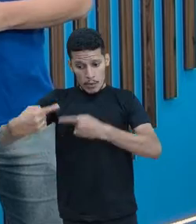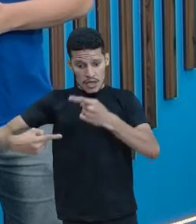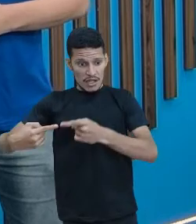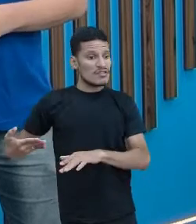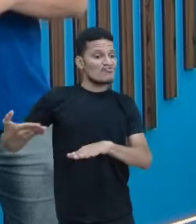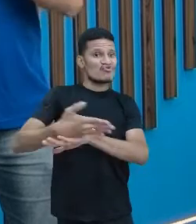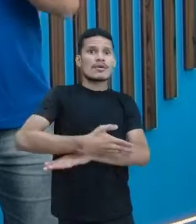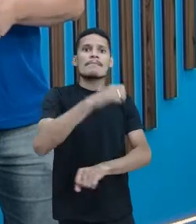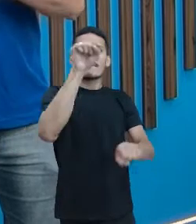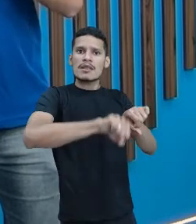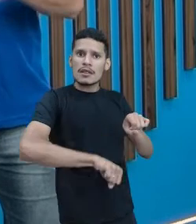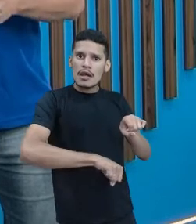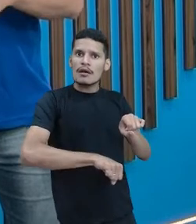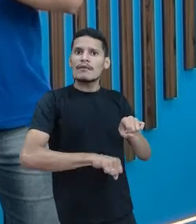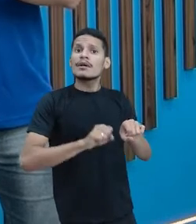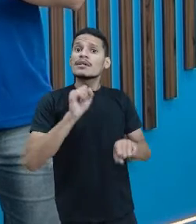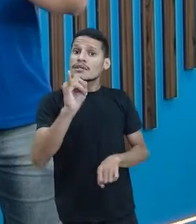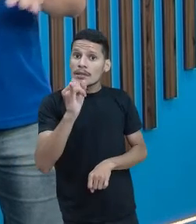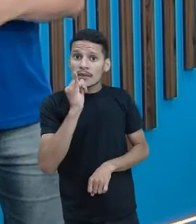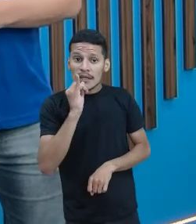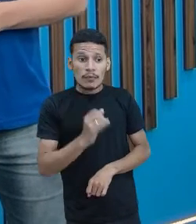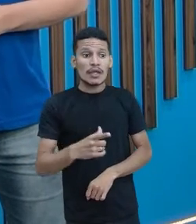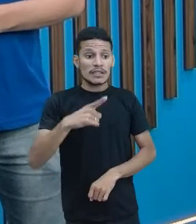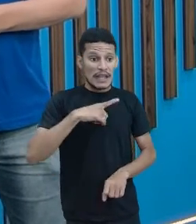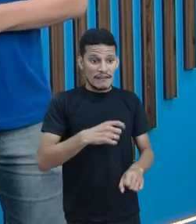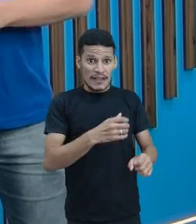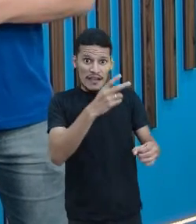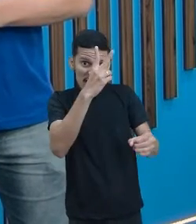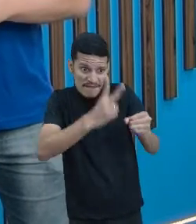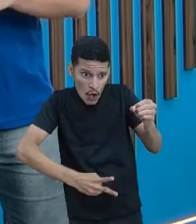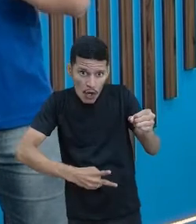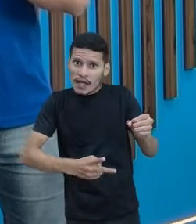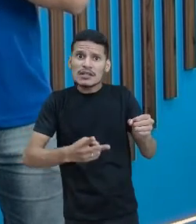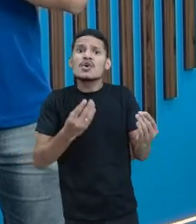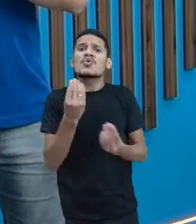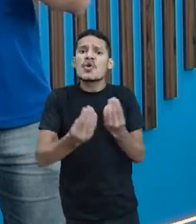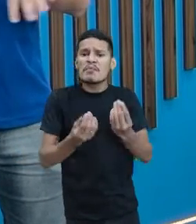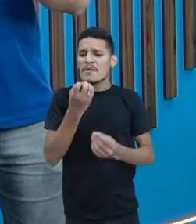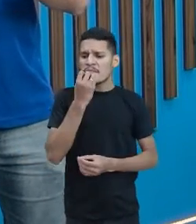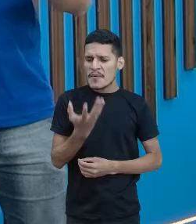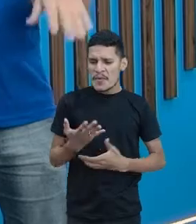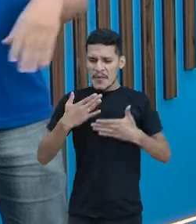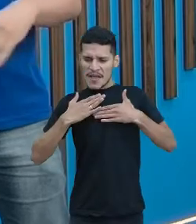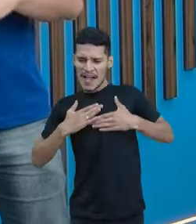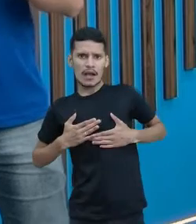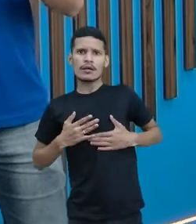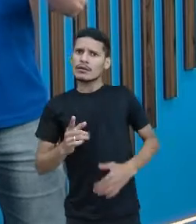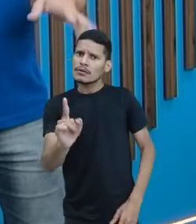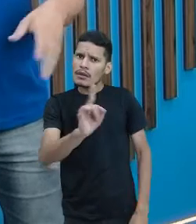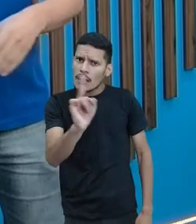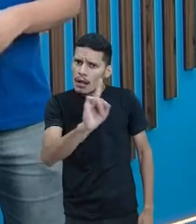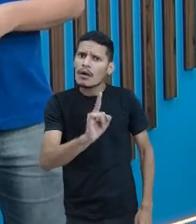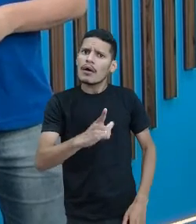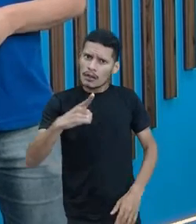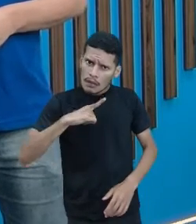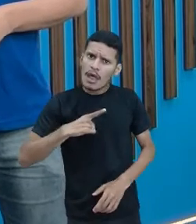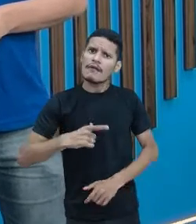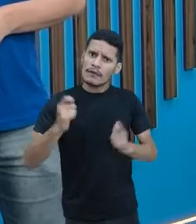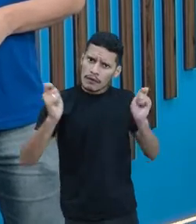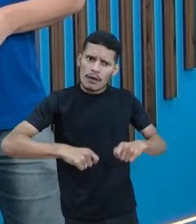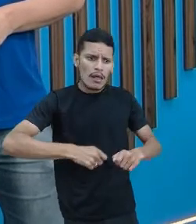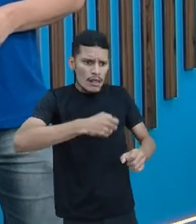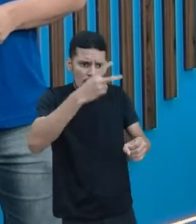brando. Né? Se houve morte, se houve tortura, não teve brando, né? Nada brando, nada calmo, tranquilo, fraquinho, não. Né?